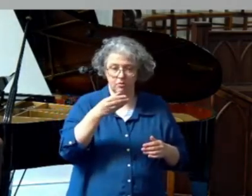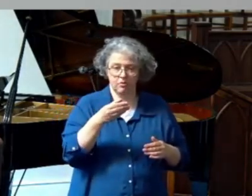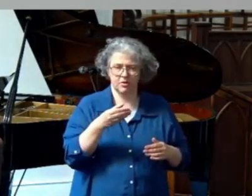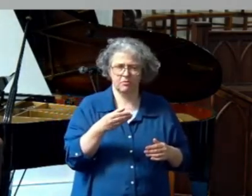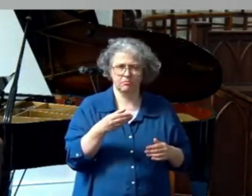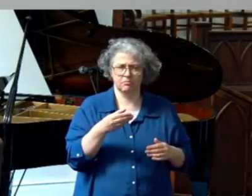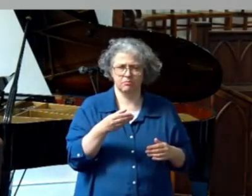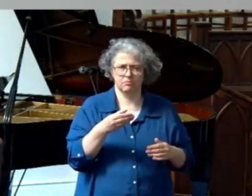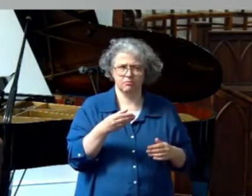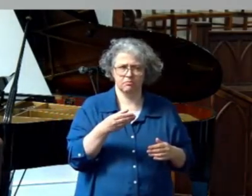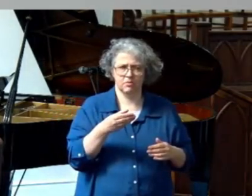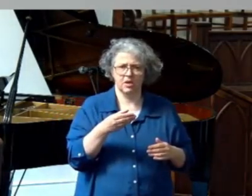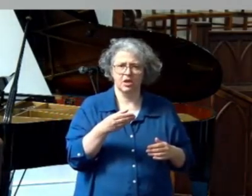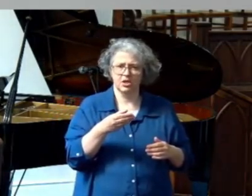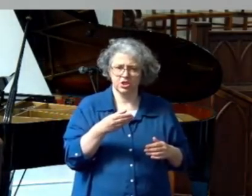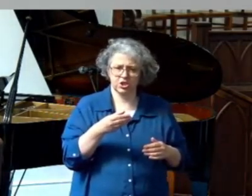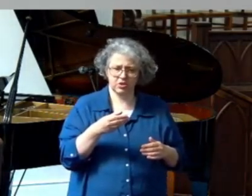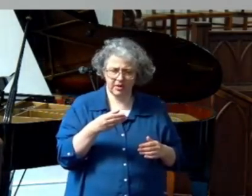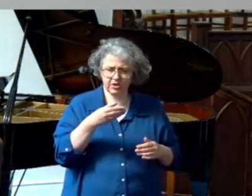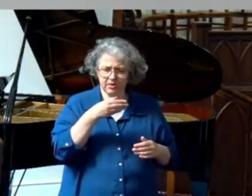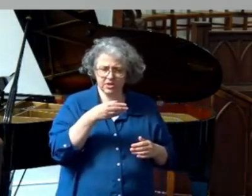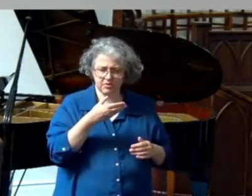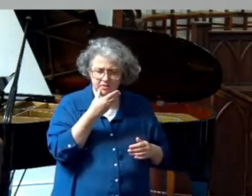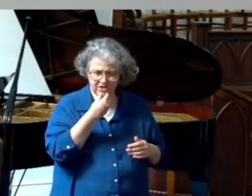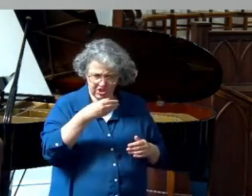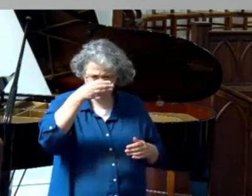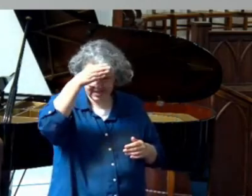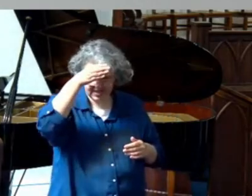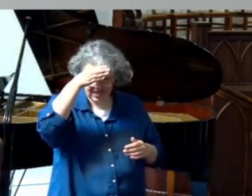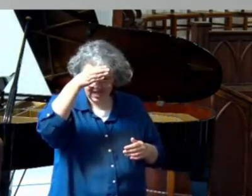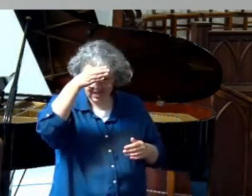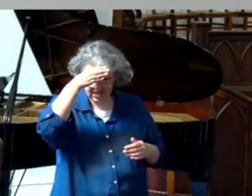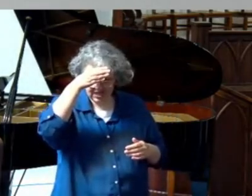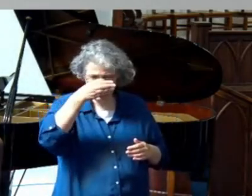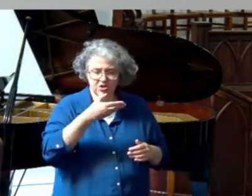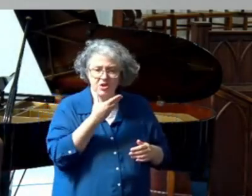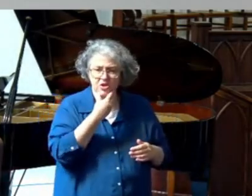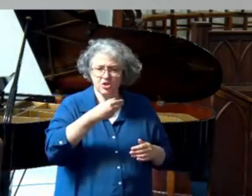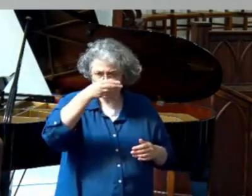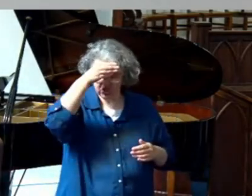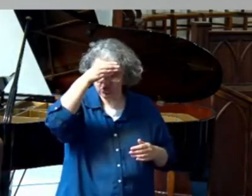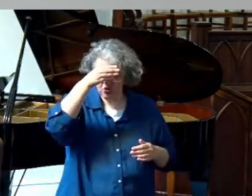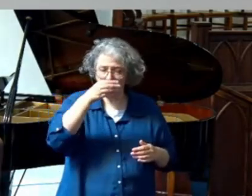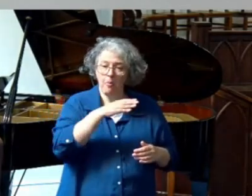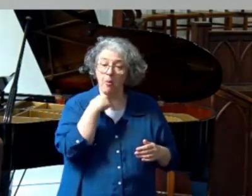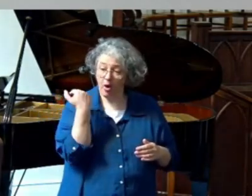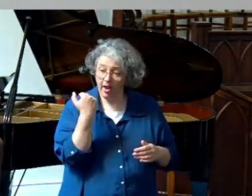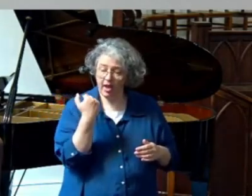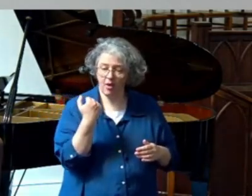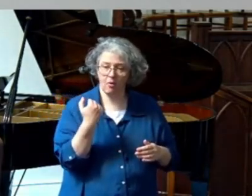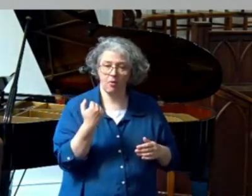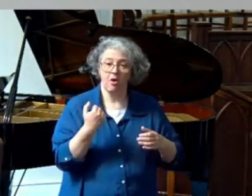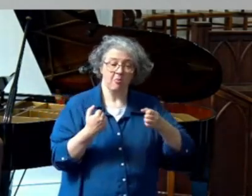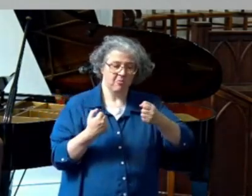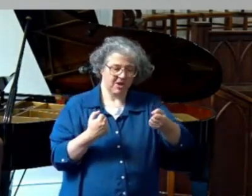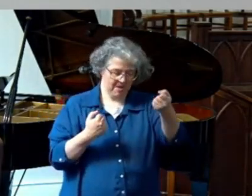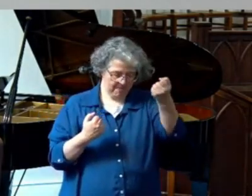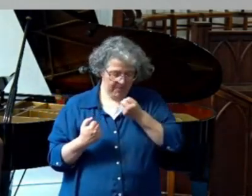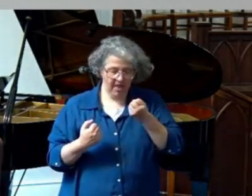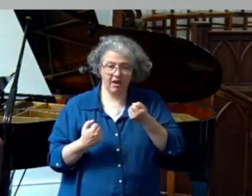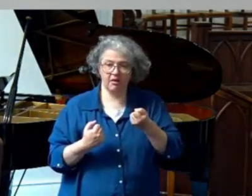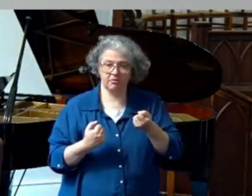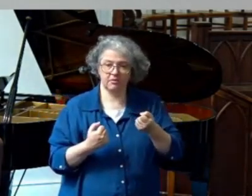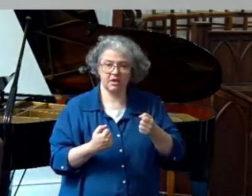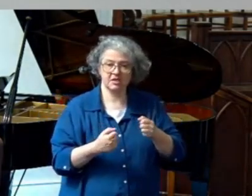a gente fica pensando como a vida passa, e como ela passa depressa. Alguns dias atrás, meses